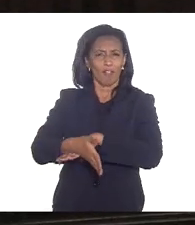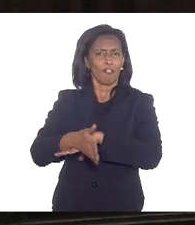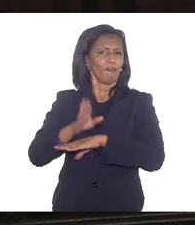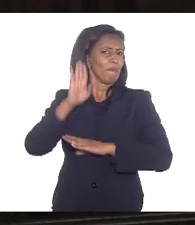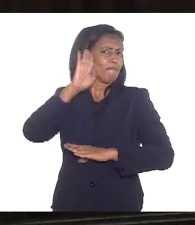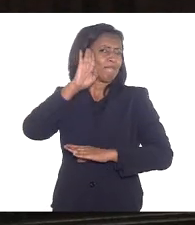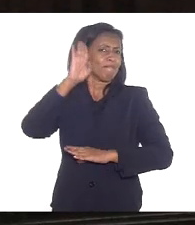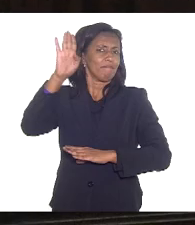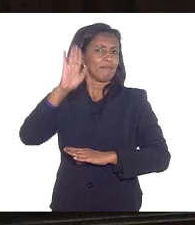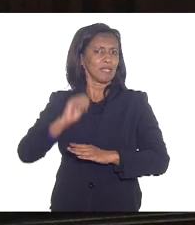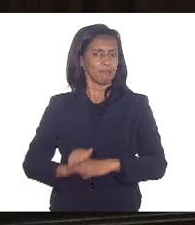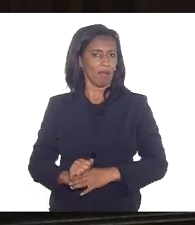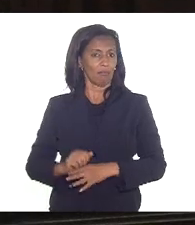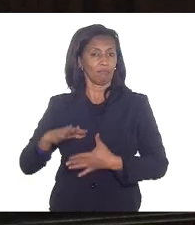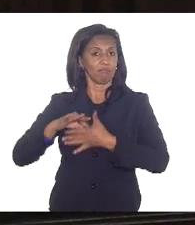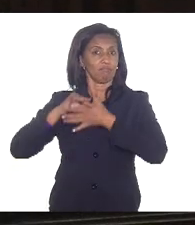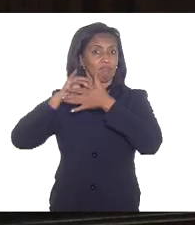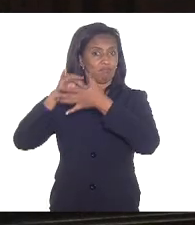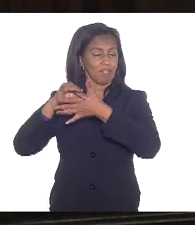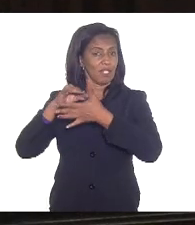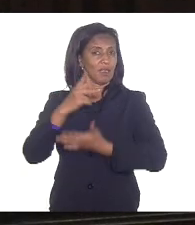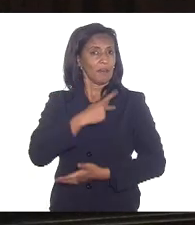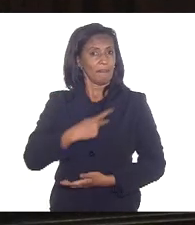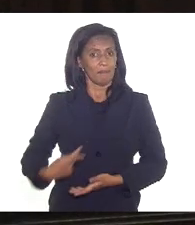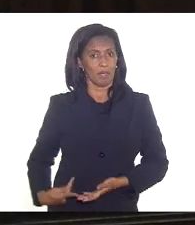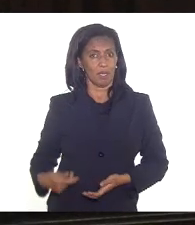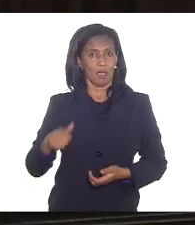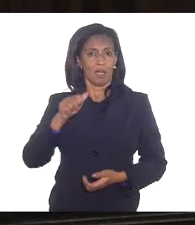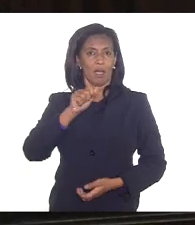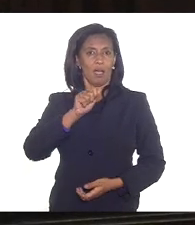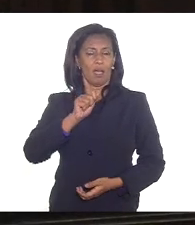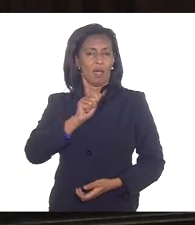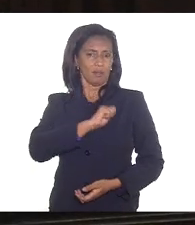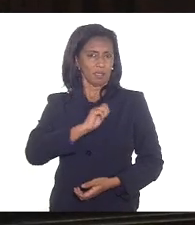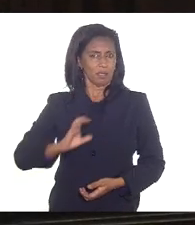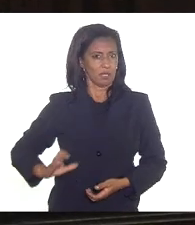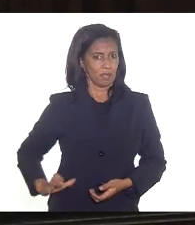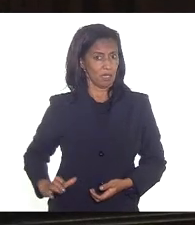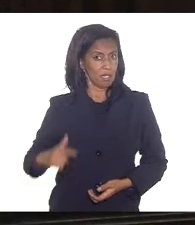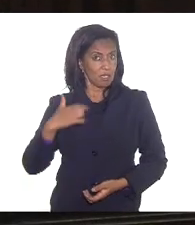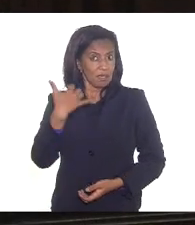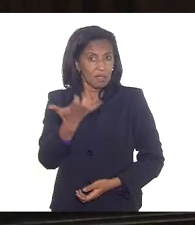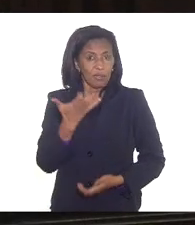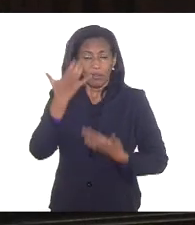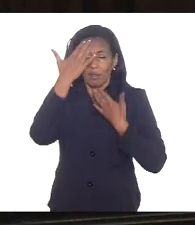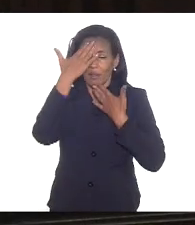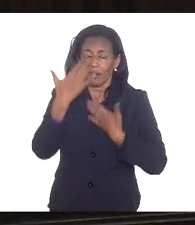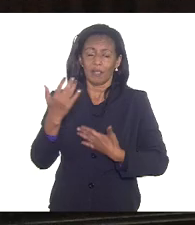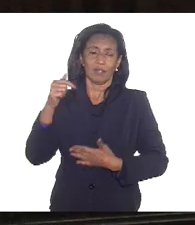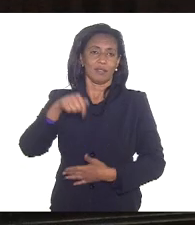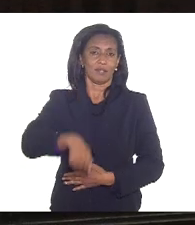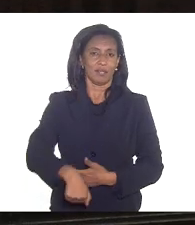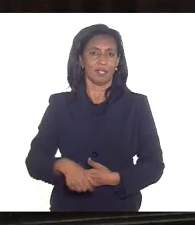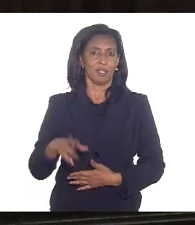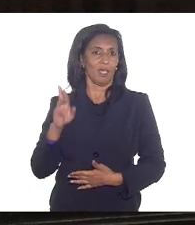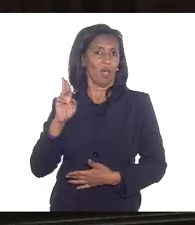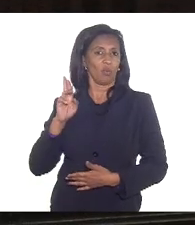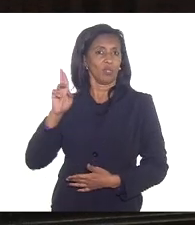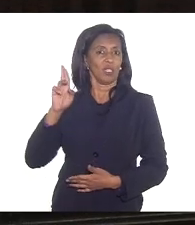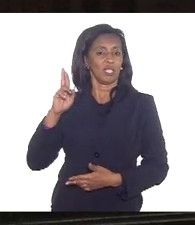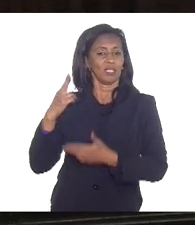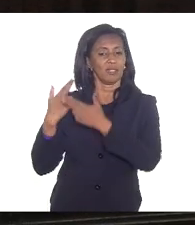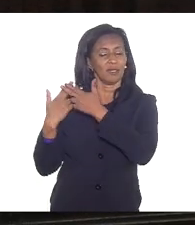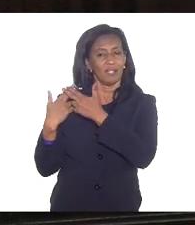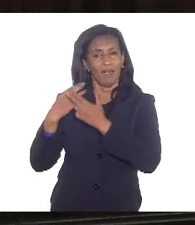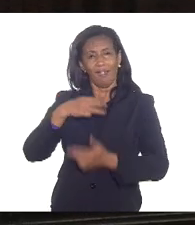fundamental a liderança do presidente André Ceciliano e eu quero agradecer aqui ao líder do